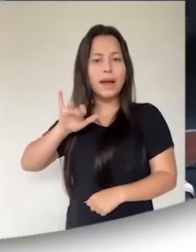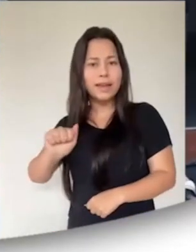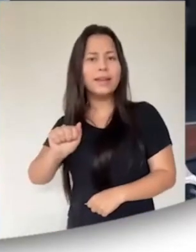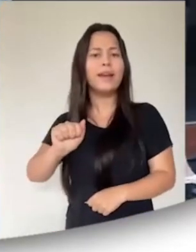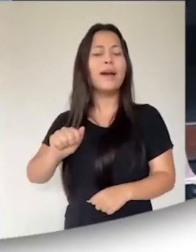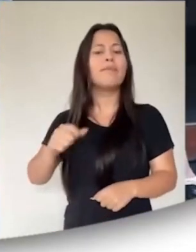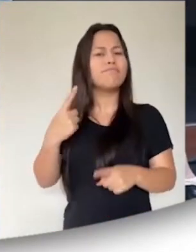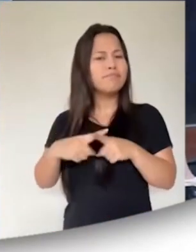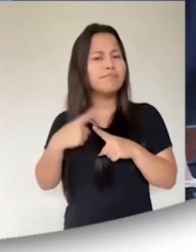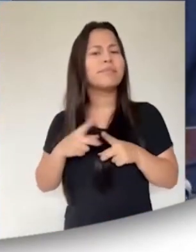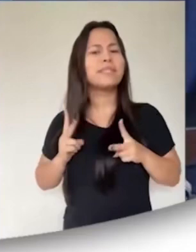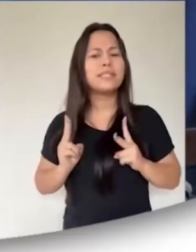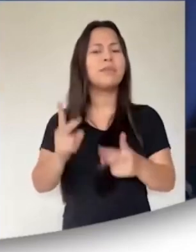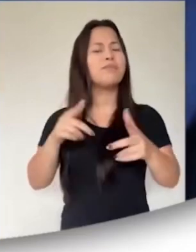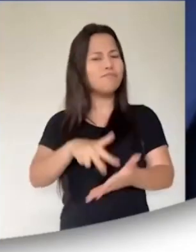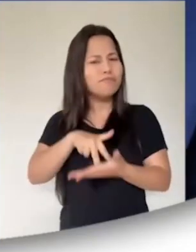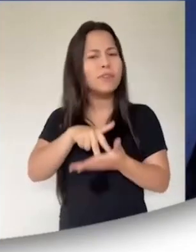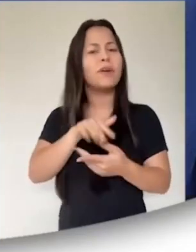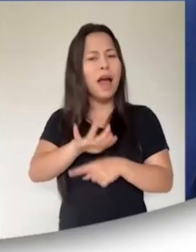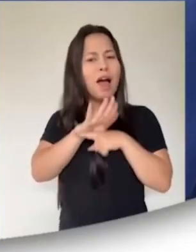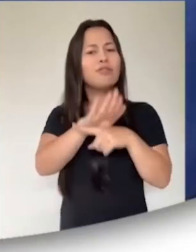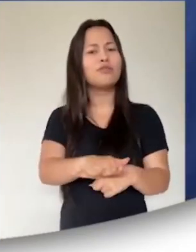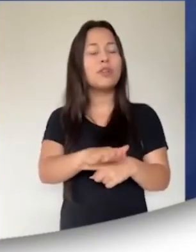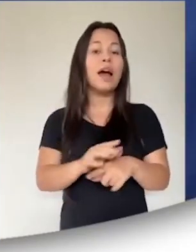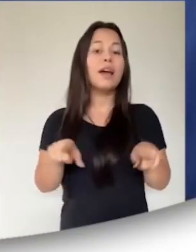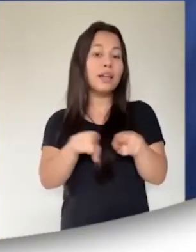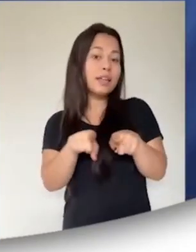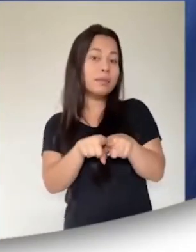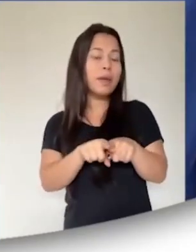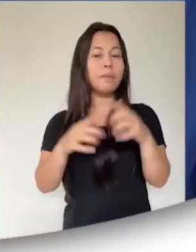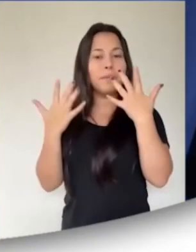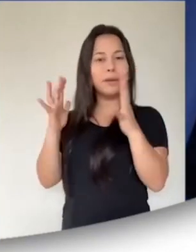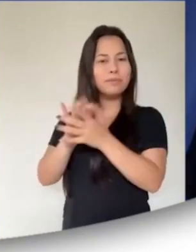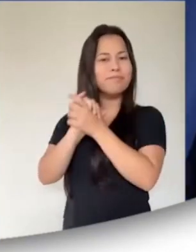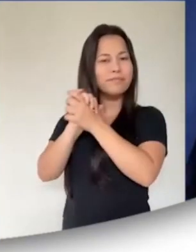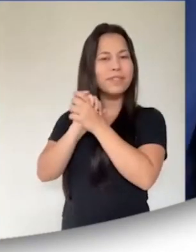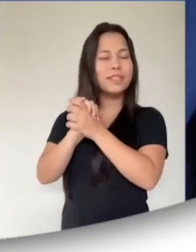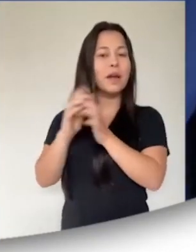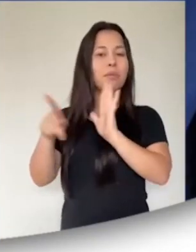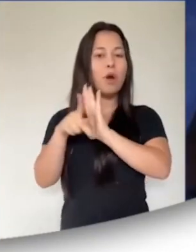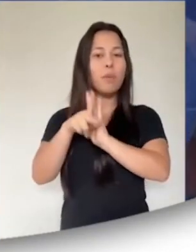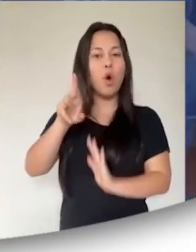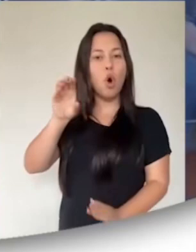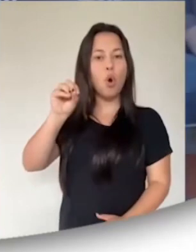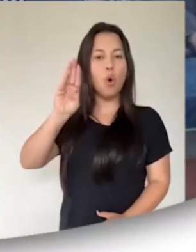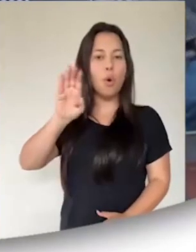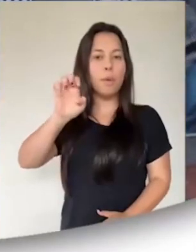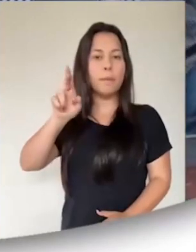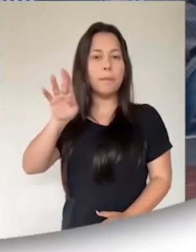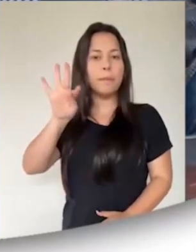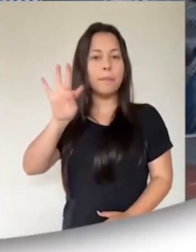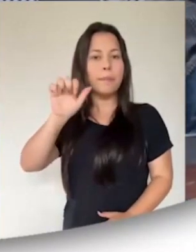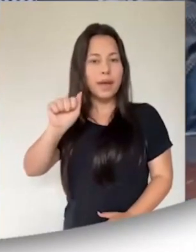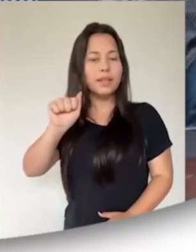sua condução, propósito sempre firme de melhorar a assistência, e também parabenizar e registrar o trabalho da Roberta Botion,